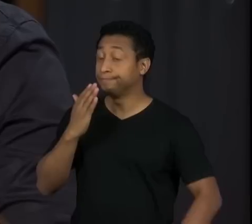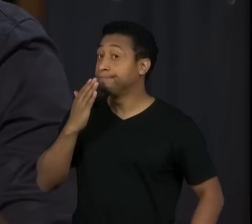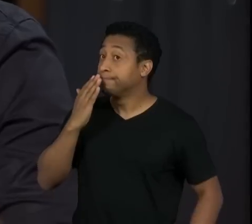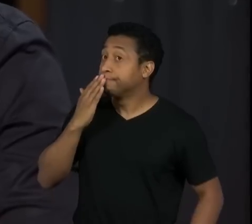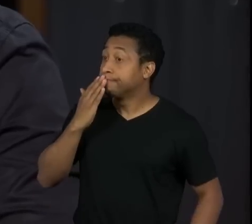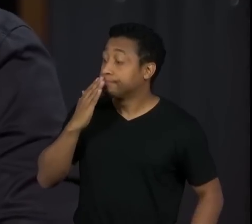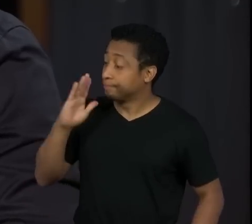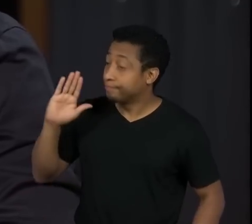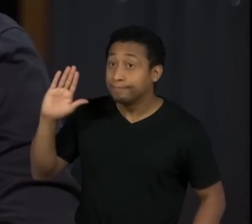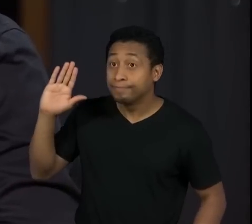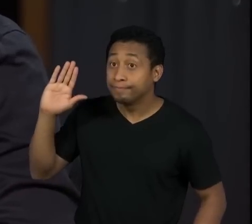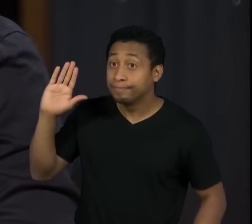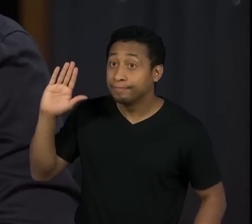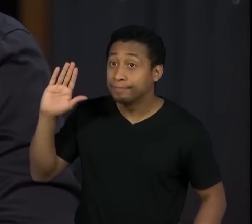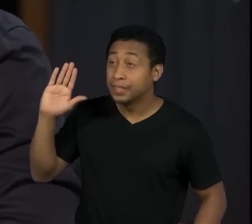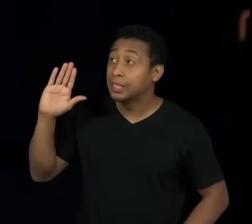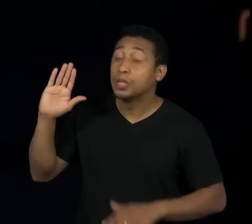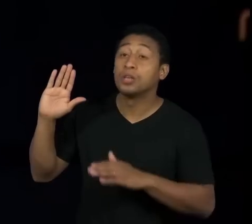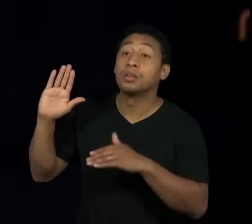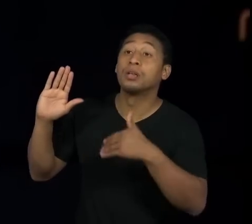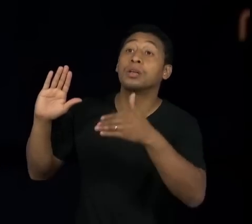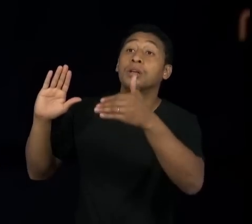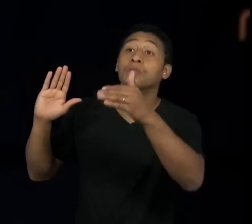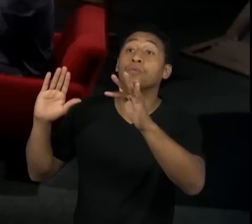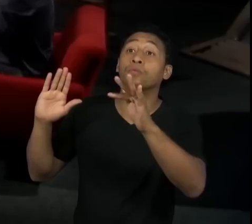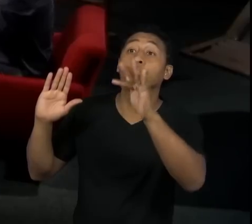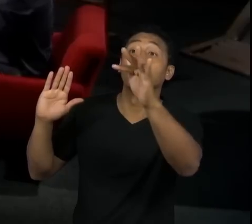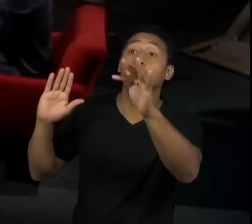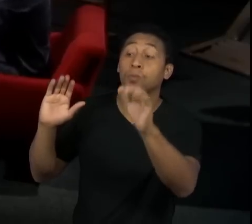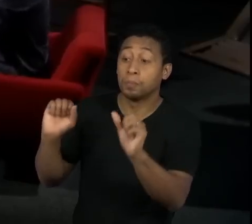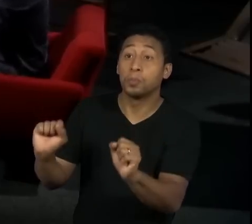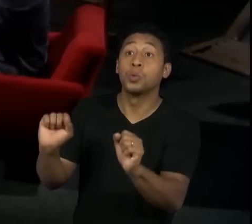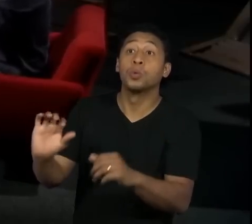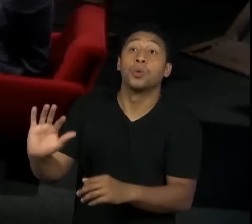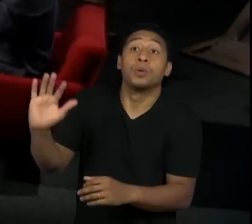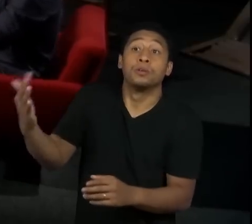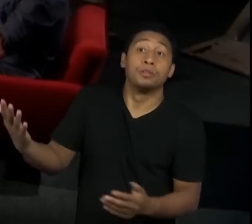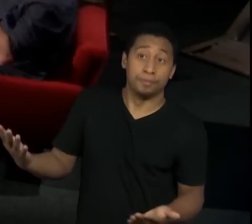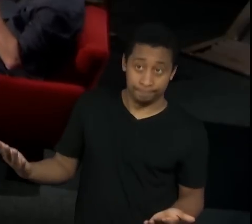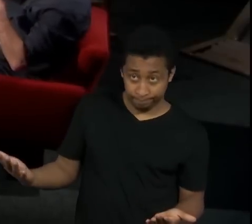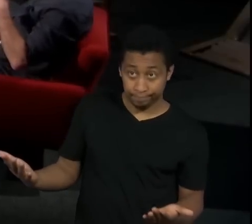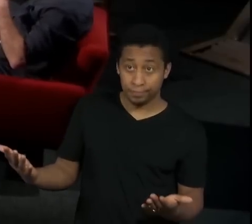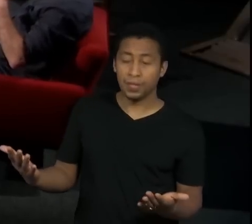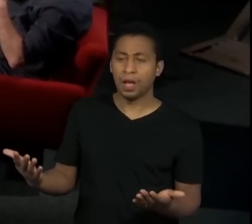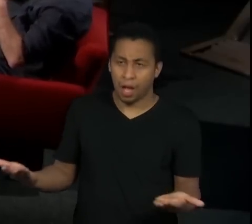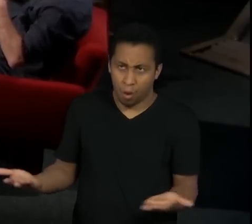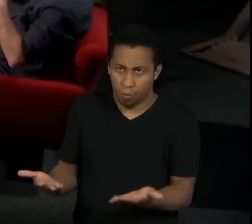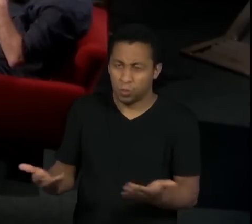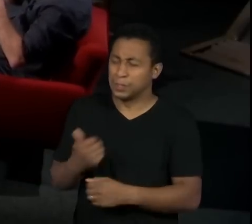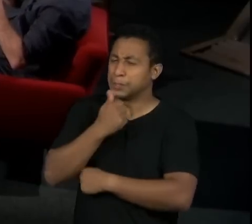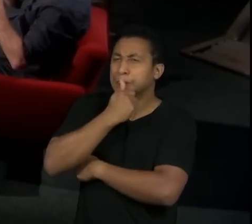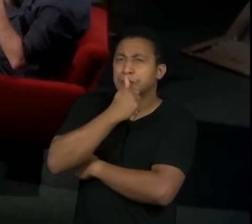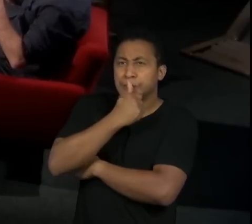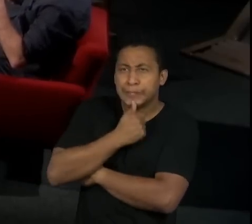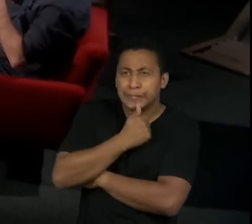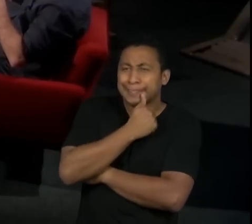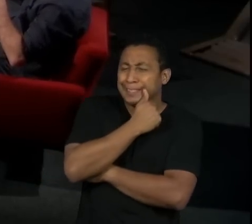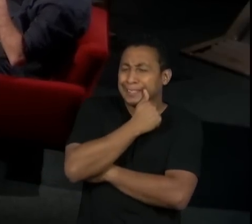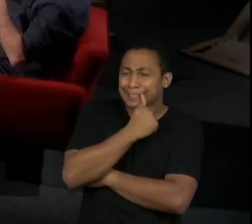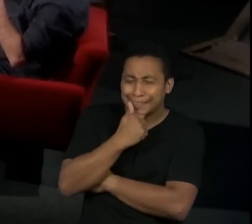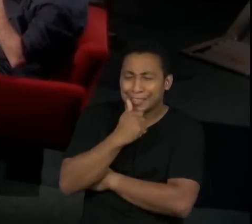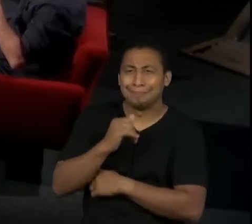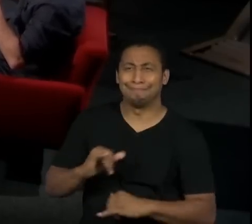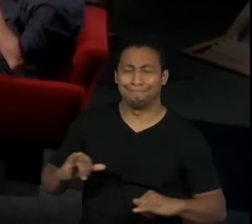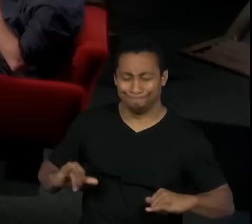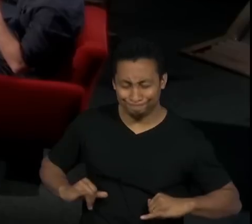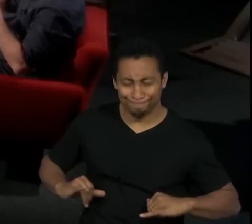que está por vir, né? E que justifica o sacrifício de hoje. O problema é que quando aquilo